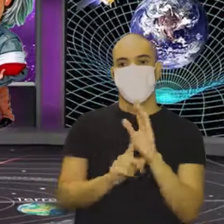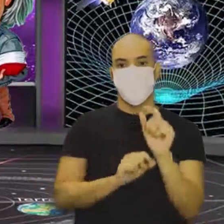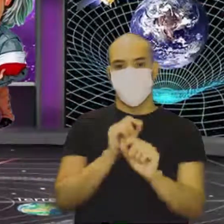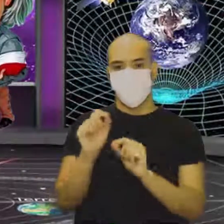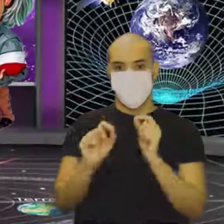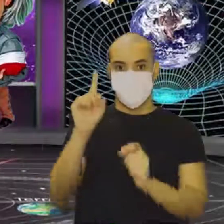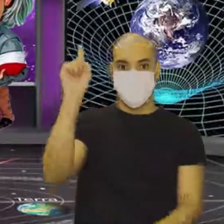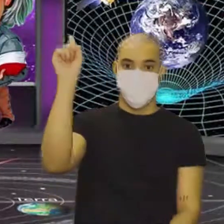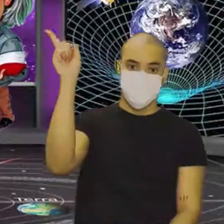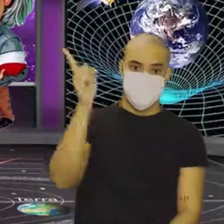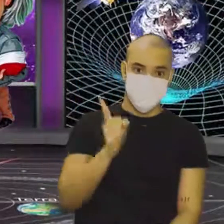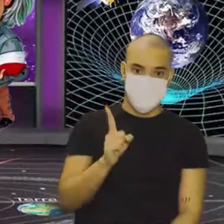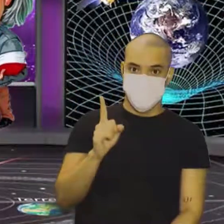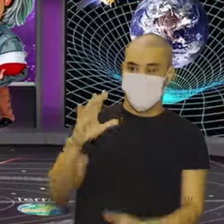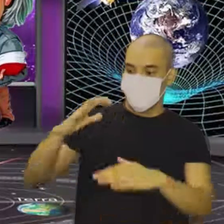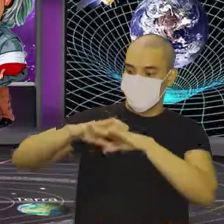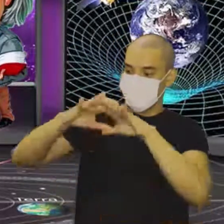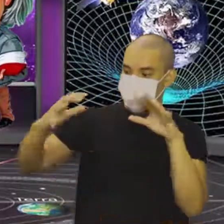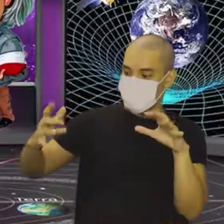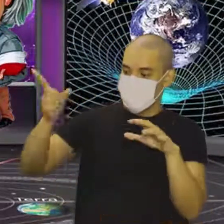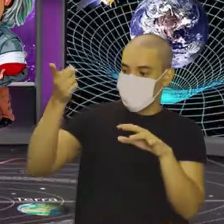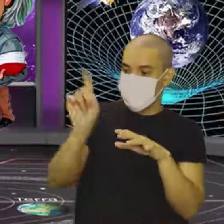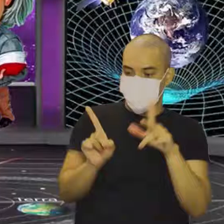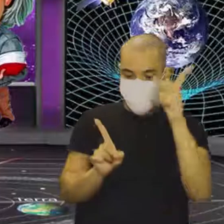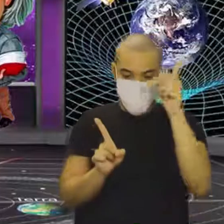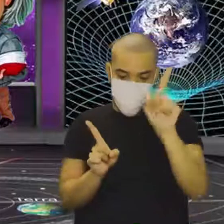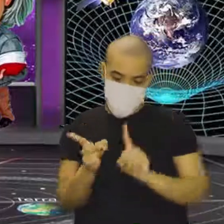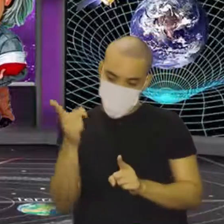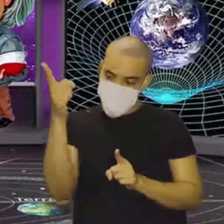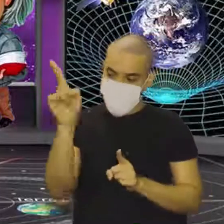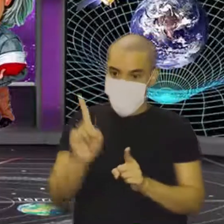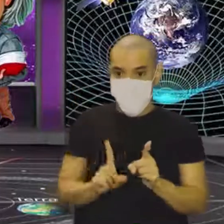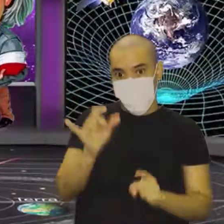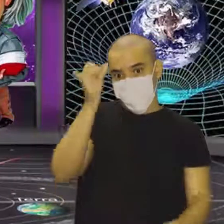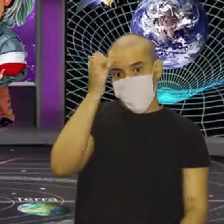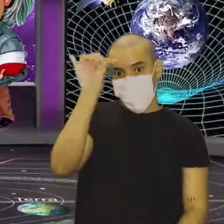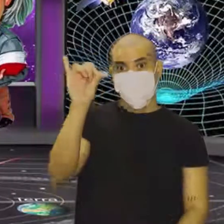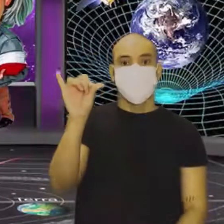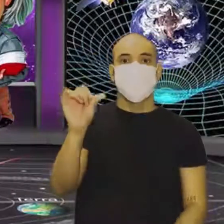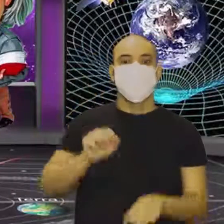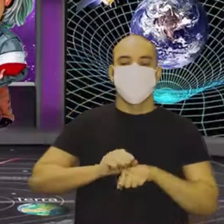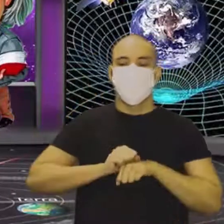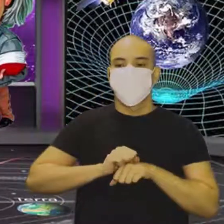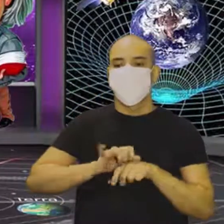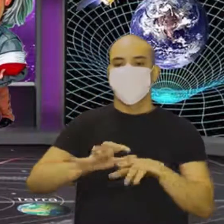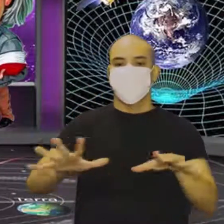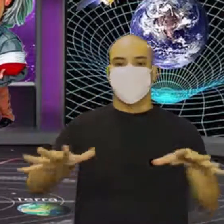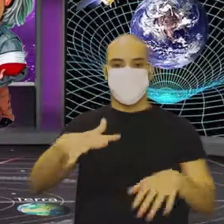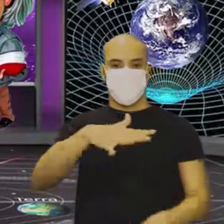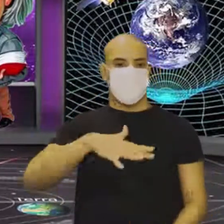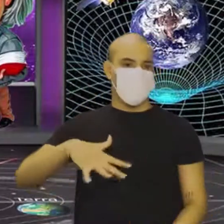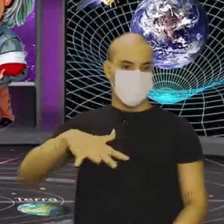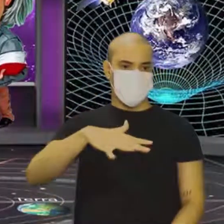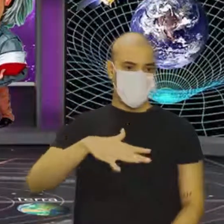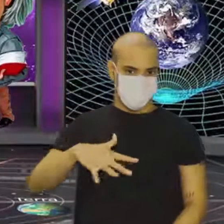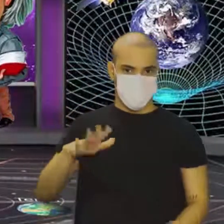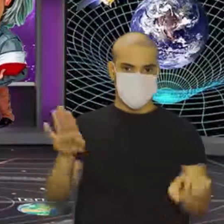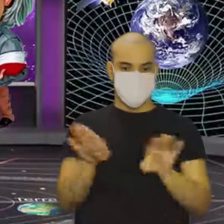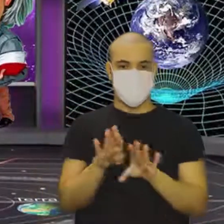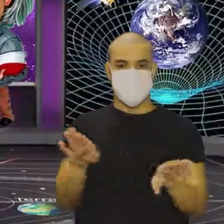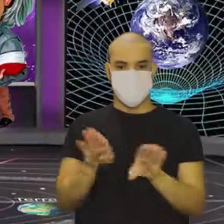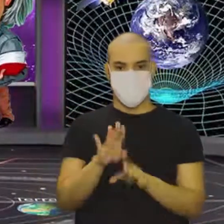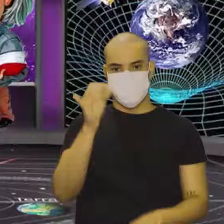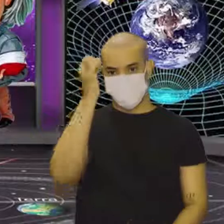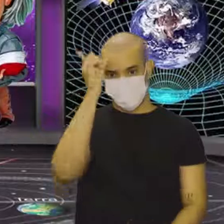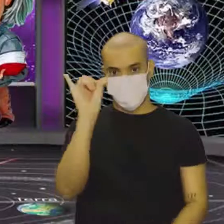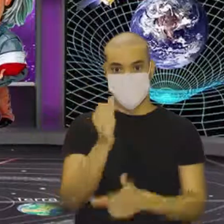a descarga para lá, ok? Para que não se espalhe por uma região grande aí e